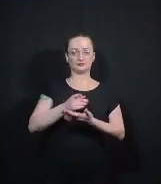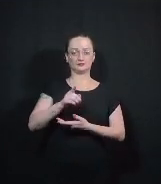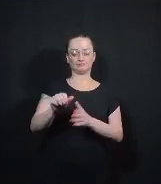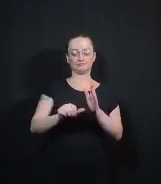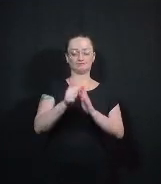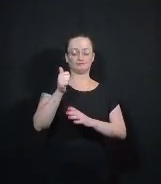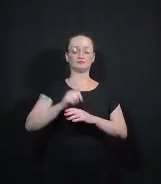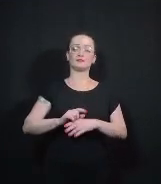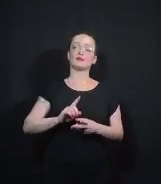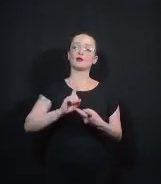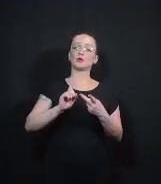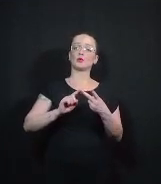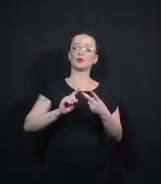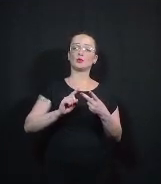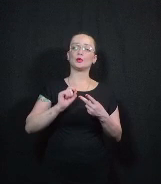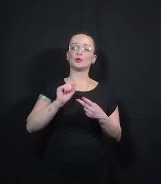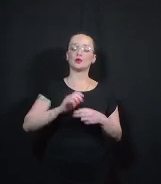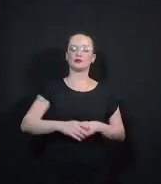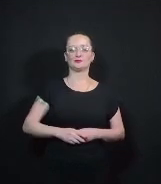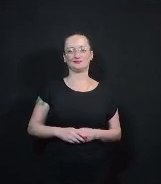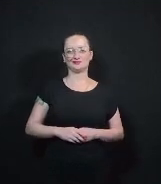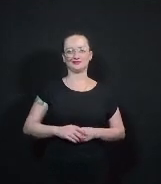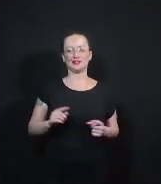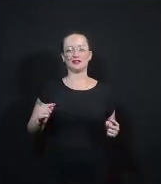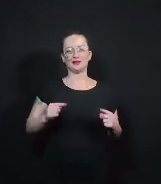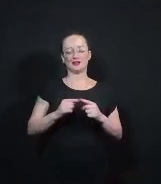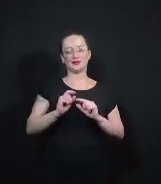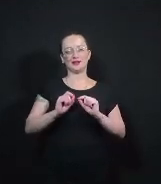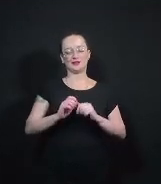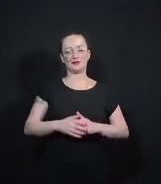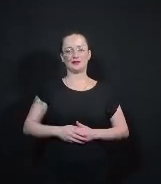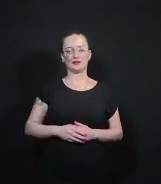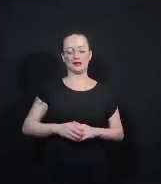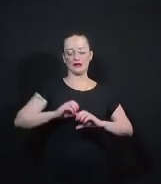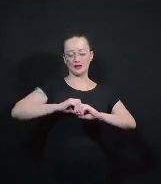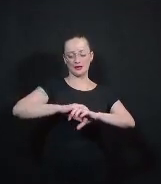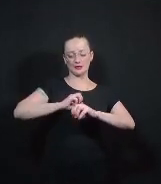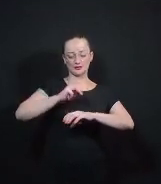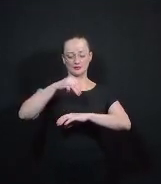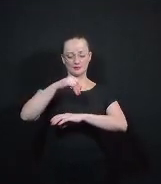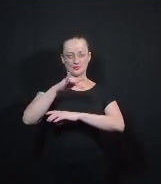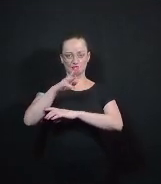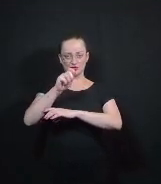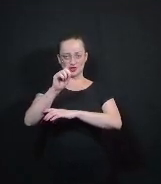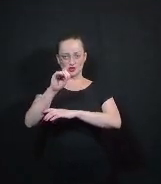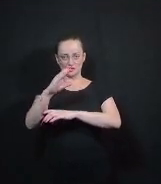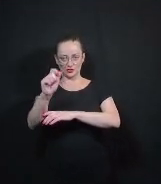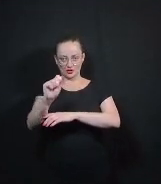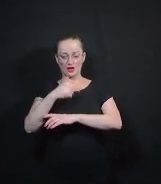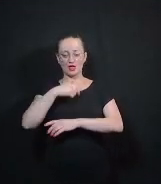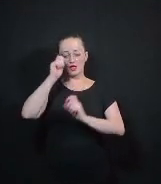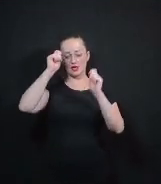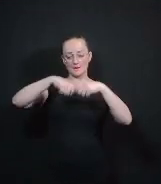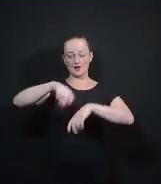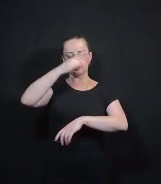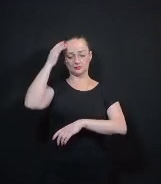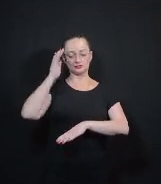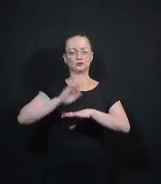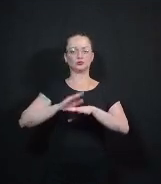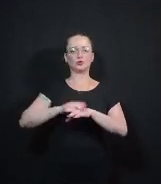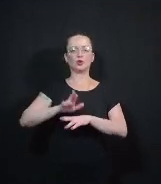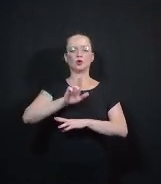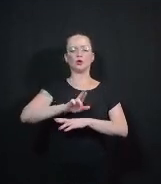Uma outra questão é em relação à educação midiática mesmo, a capacidade das pessoas hoje de